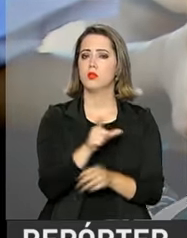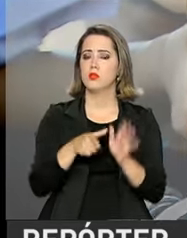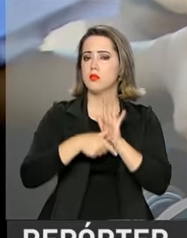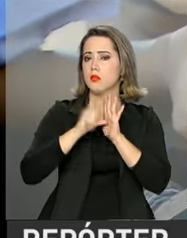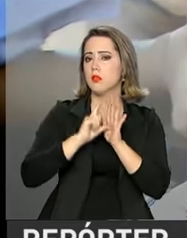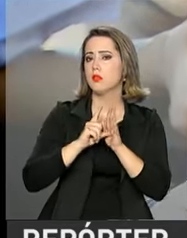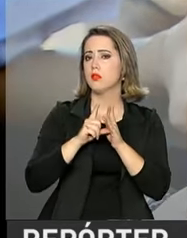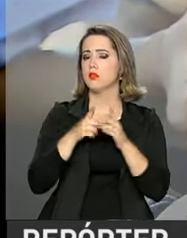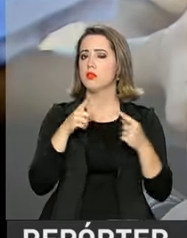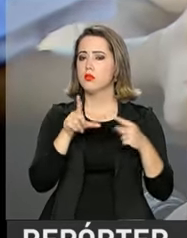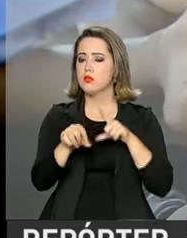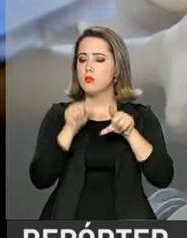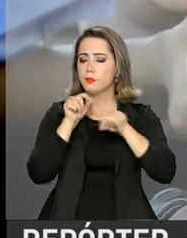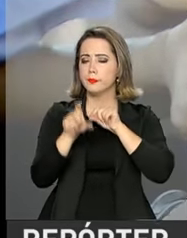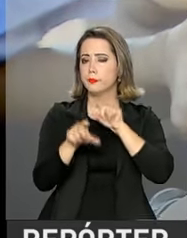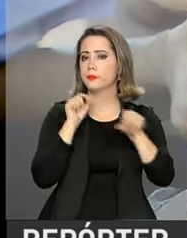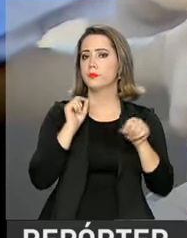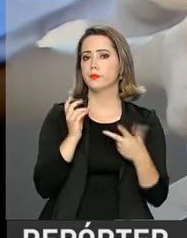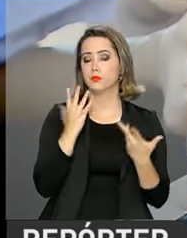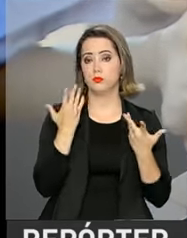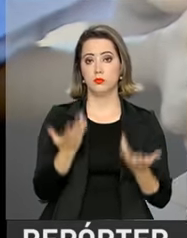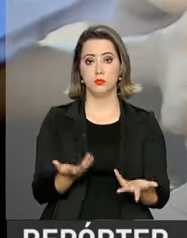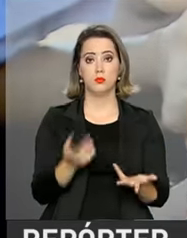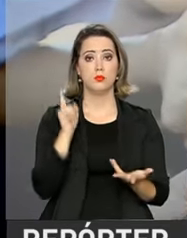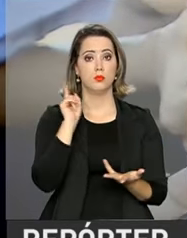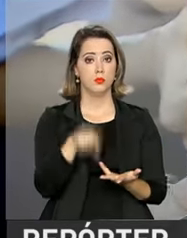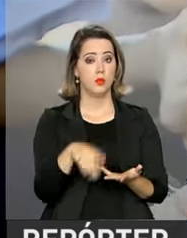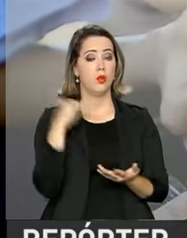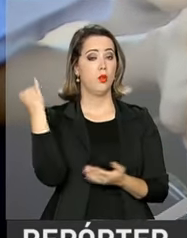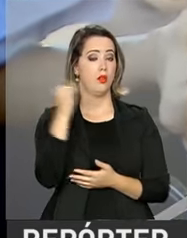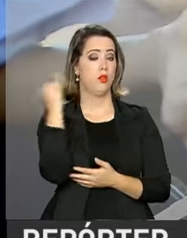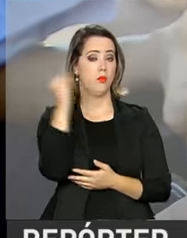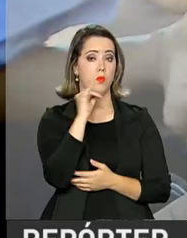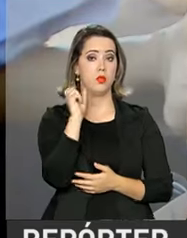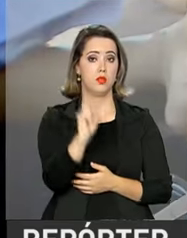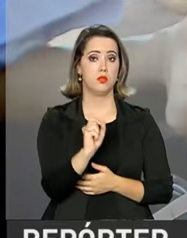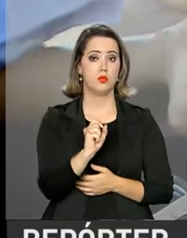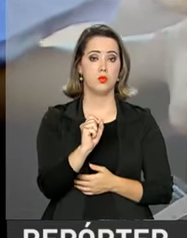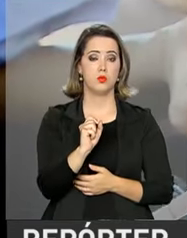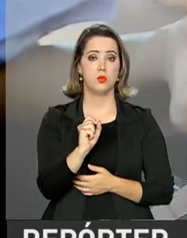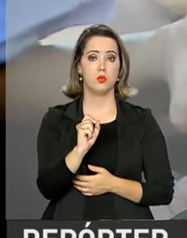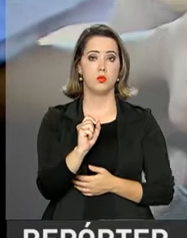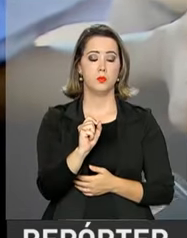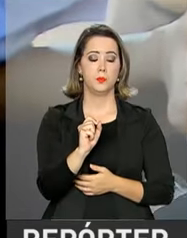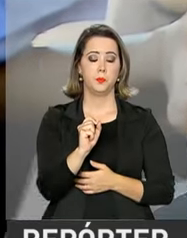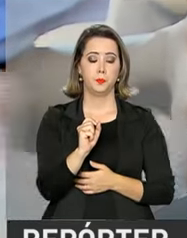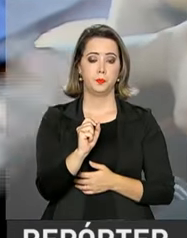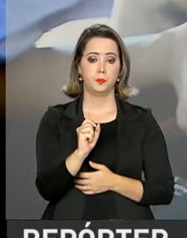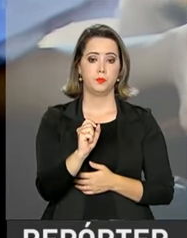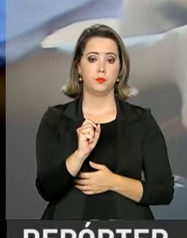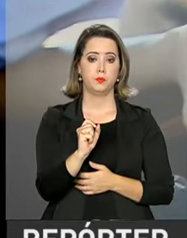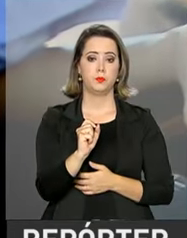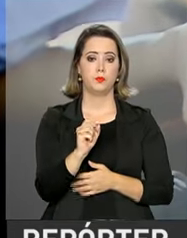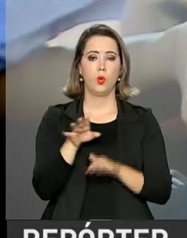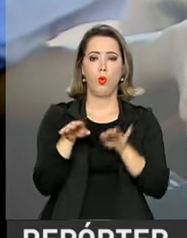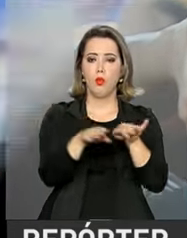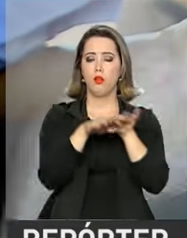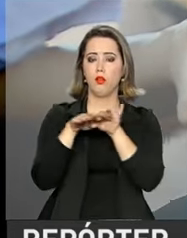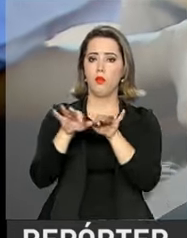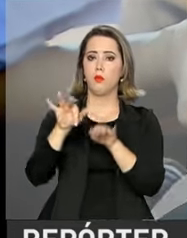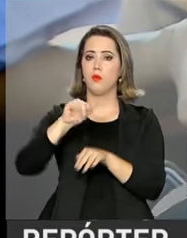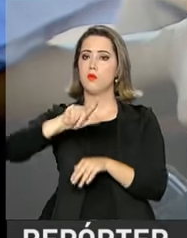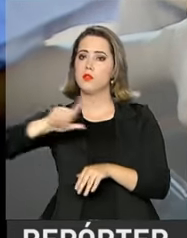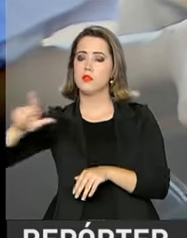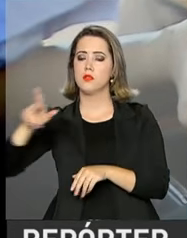definimos como a importante para que o equilíbrio fiscal